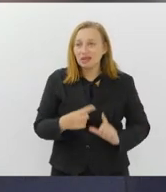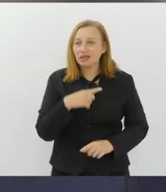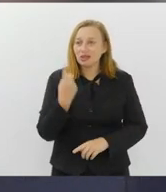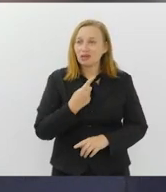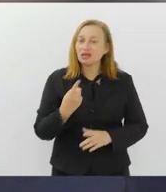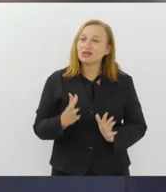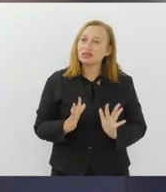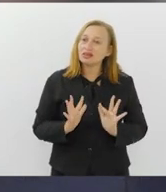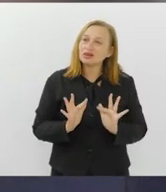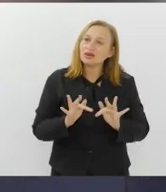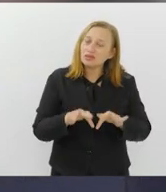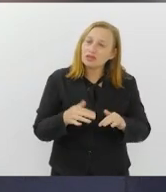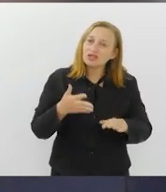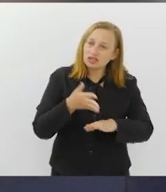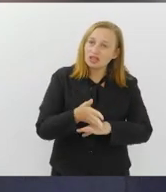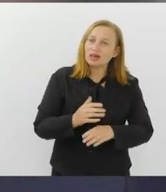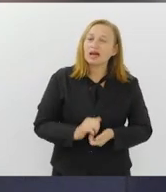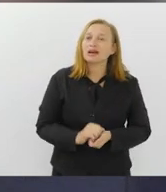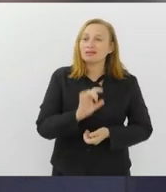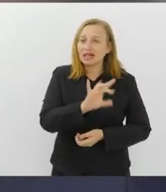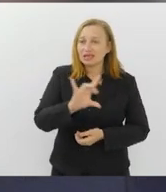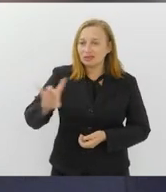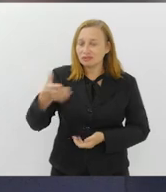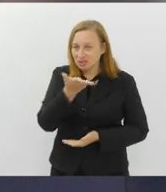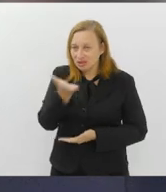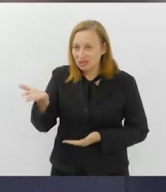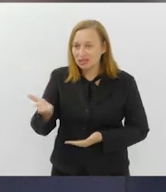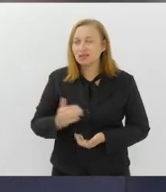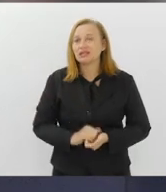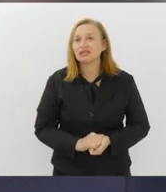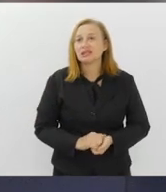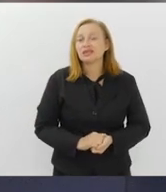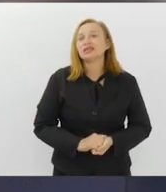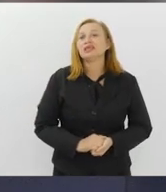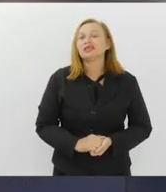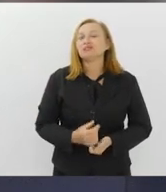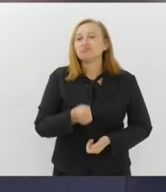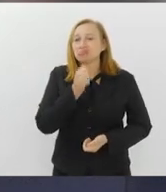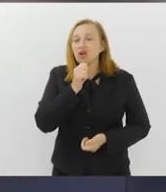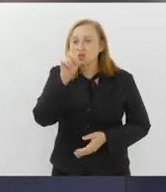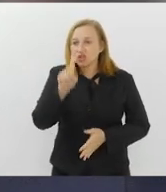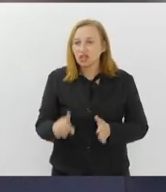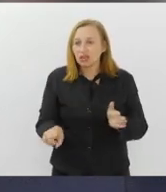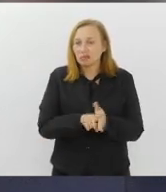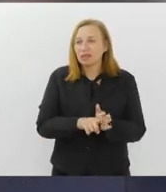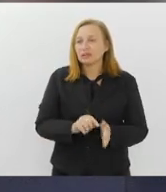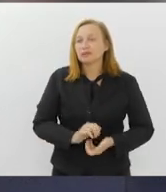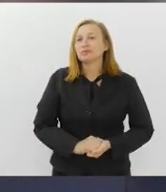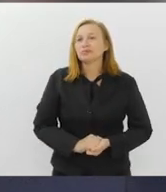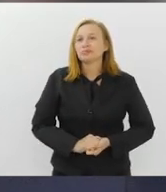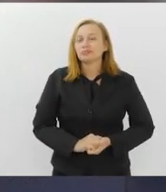o fim. Por cada um de vocês. Nenhum direito a menos.